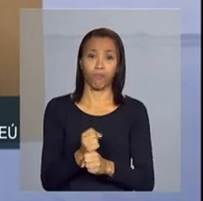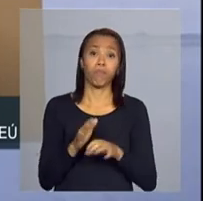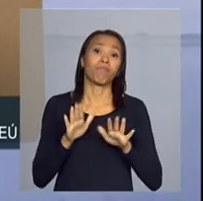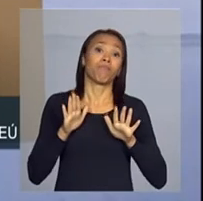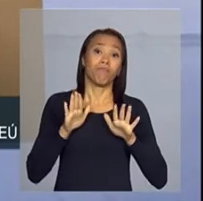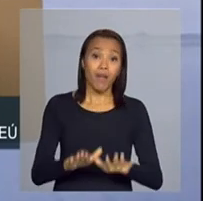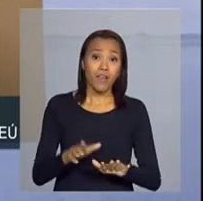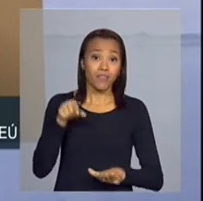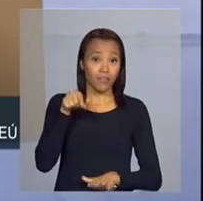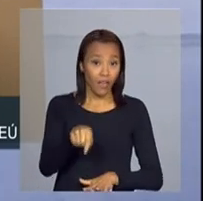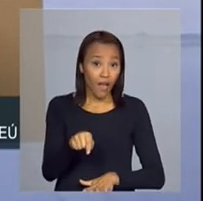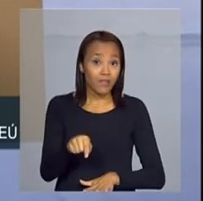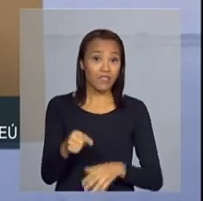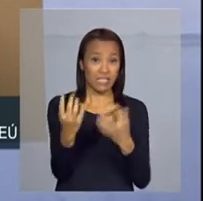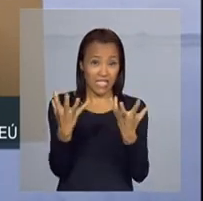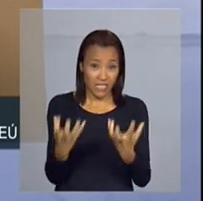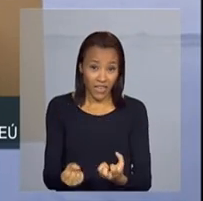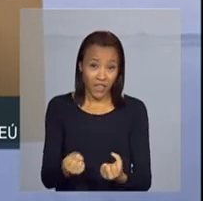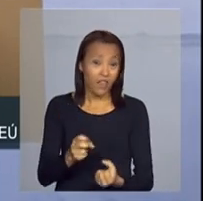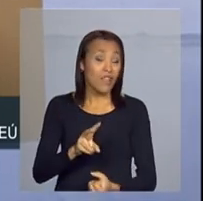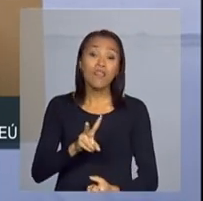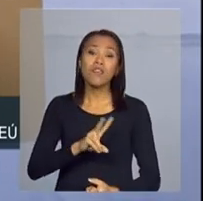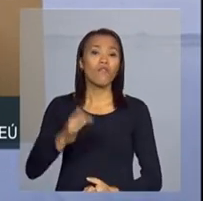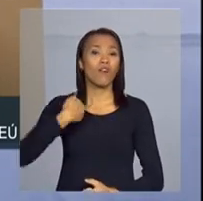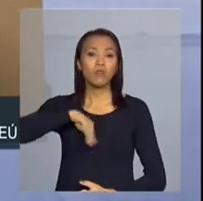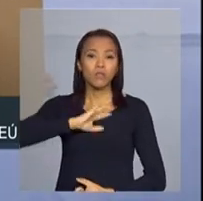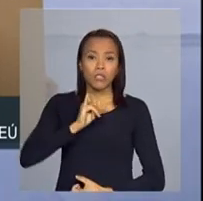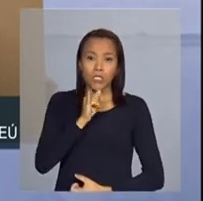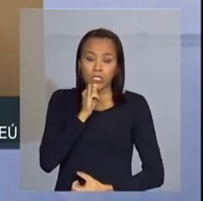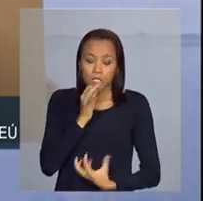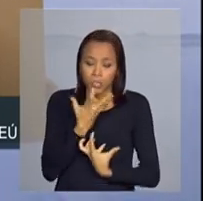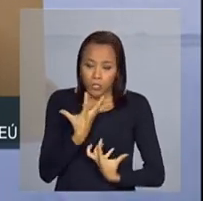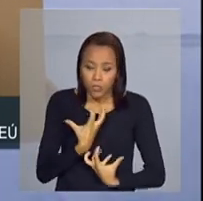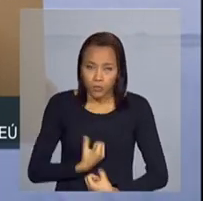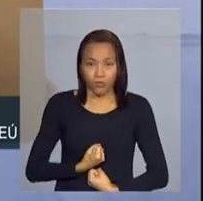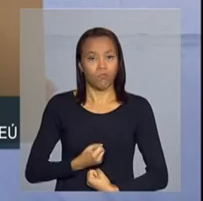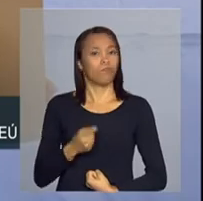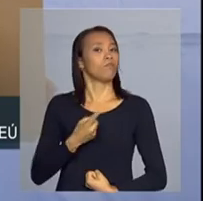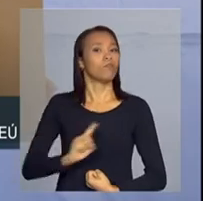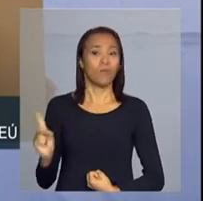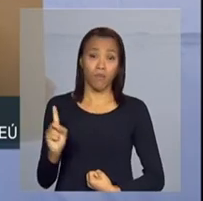Mas ela não vai nos abater, ela não vai